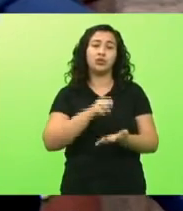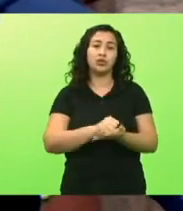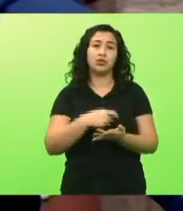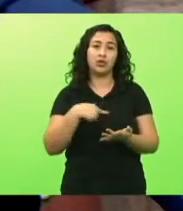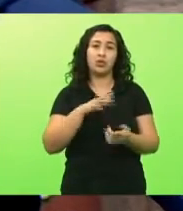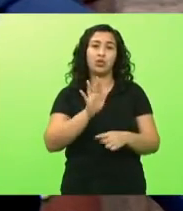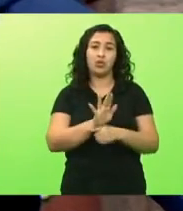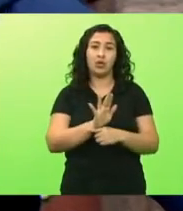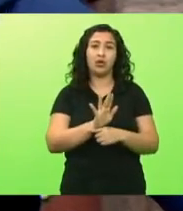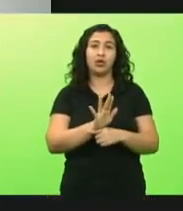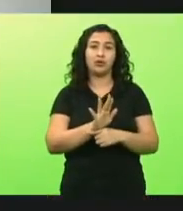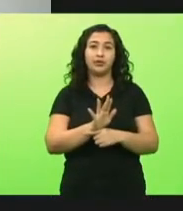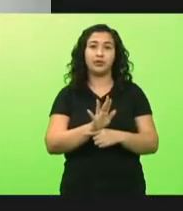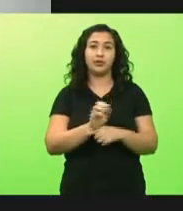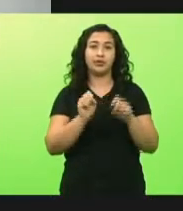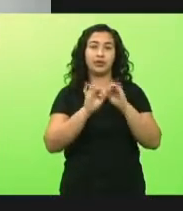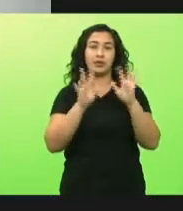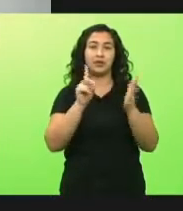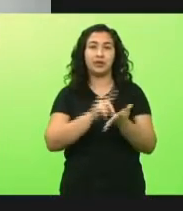com toda a franqueza.